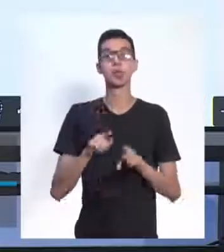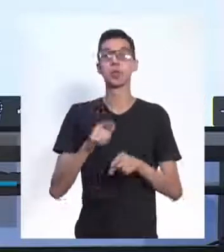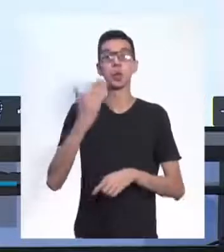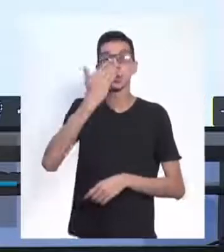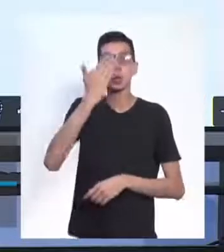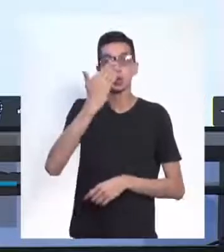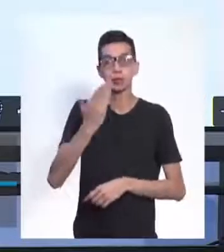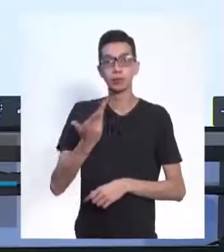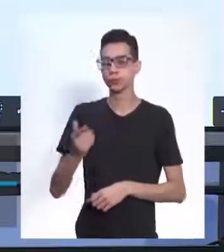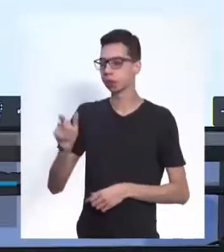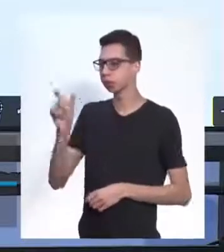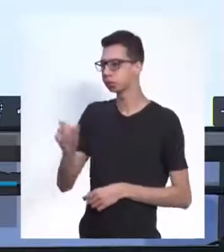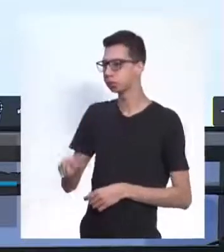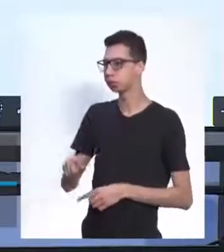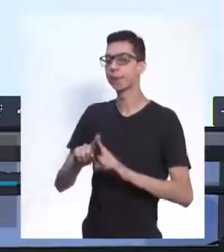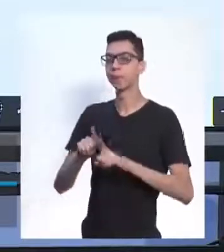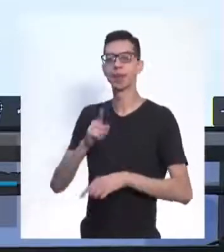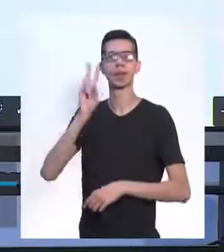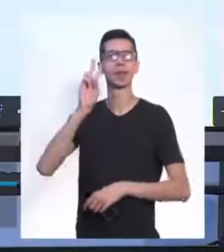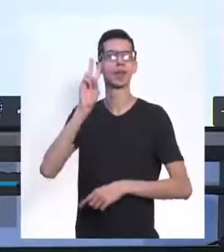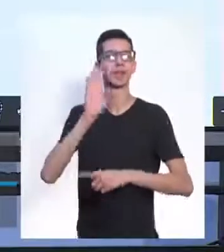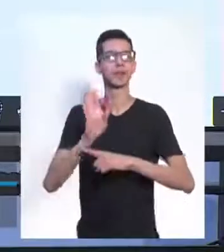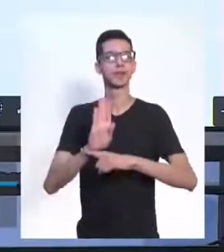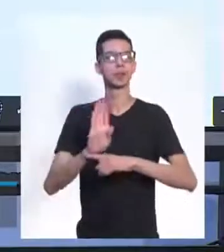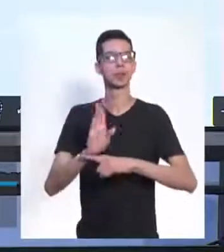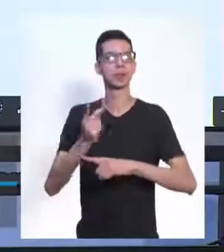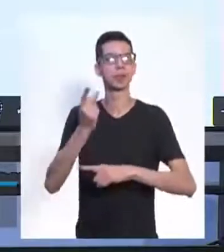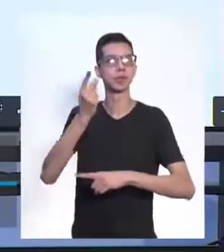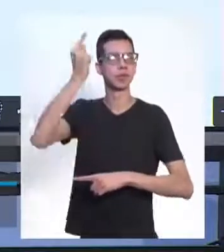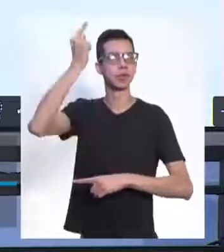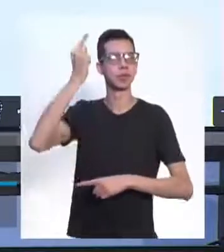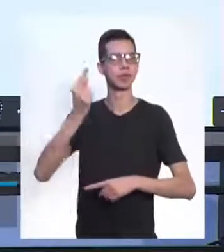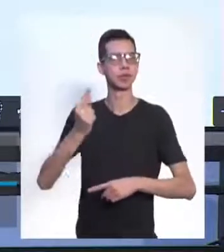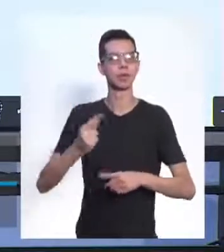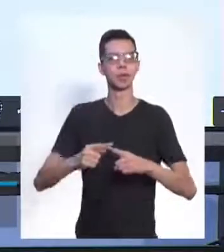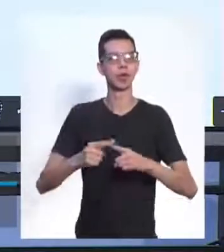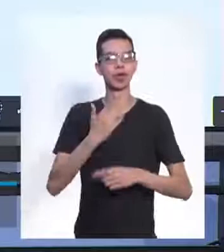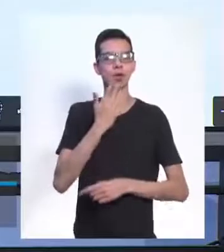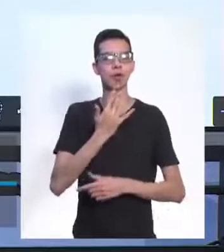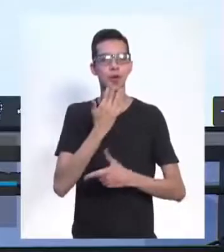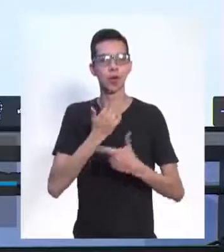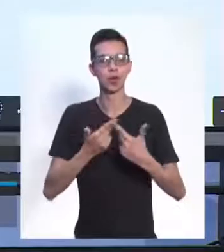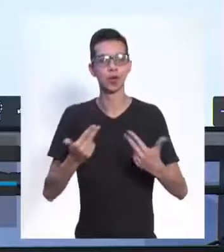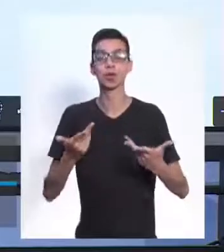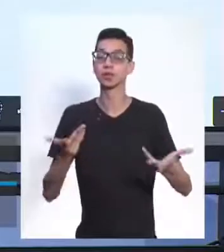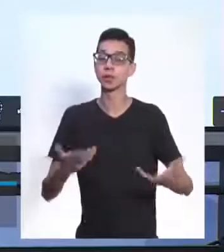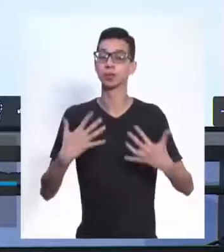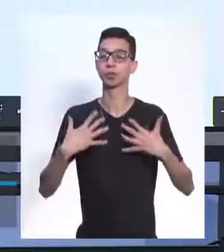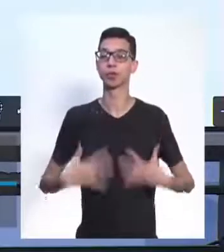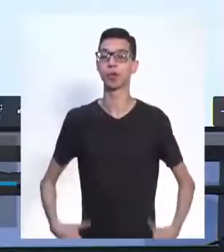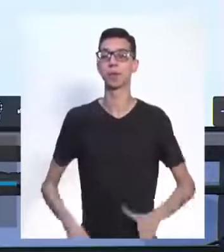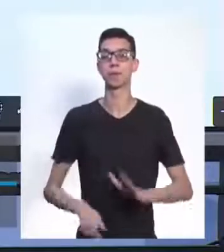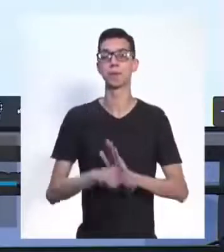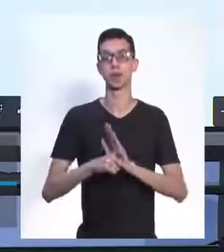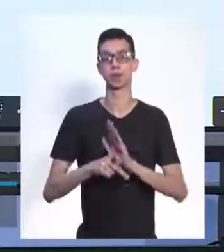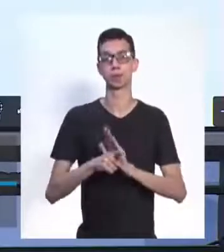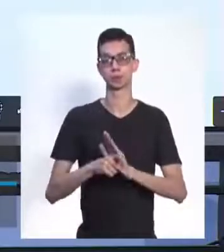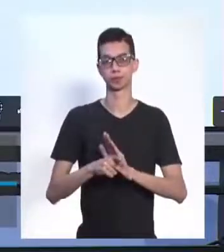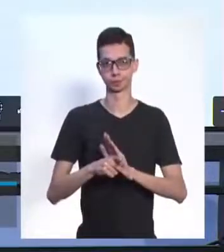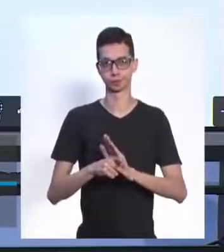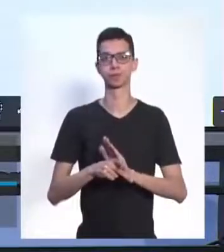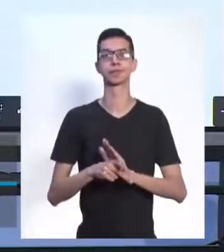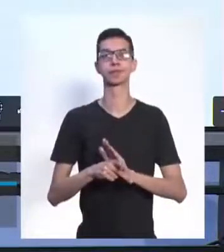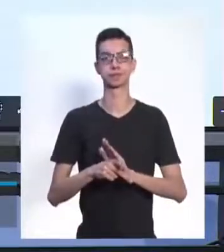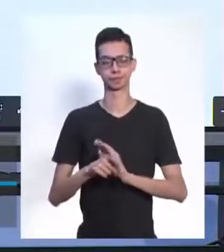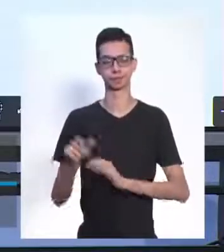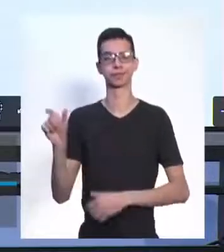lembrar imediatamente do filme. Então, esse figurino já criou a identidade para esse